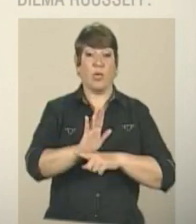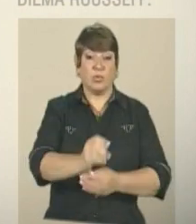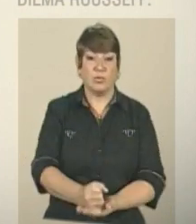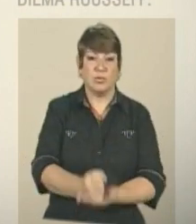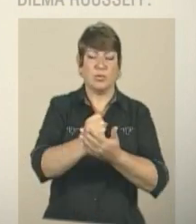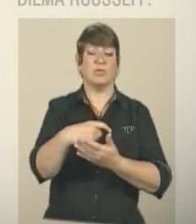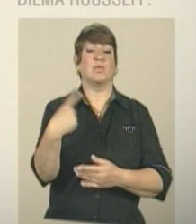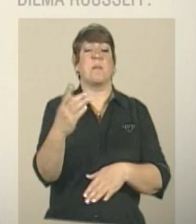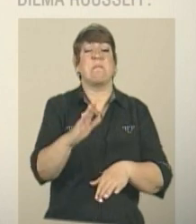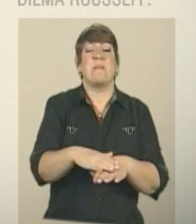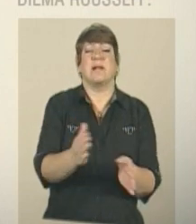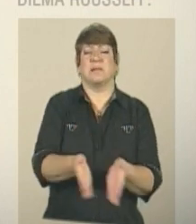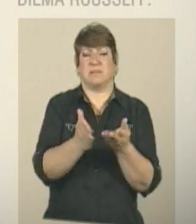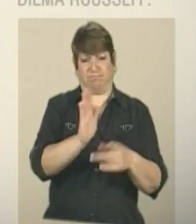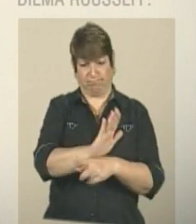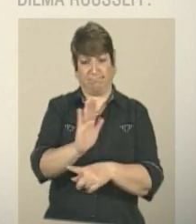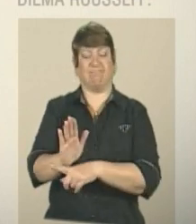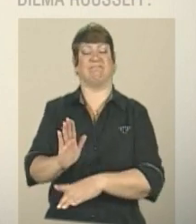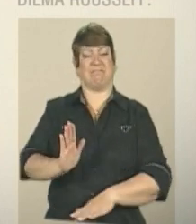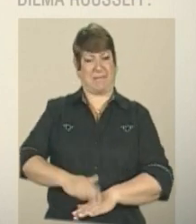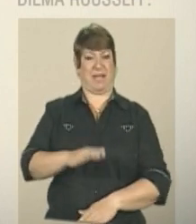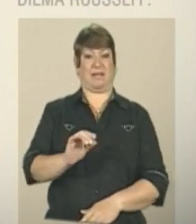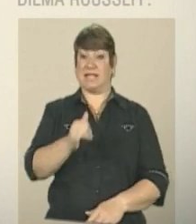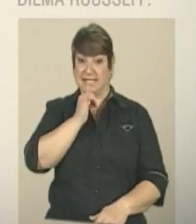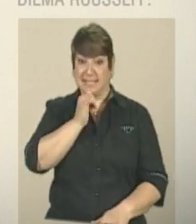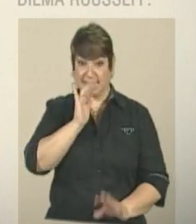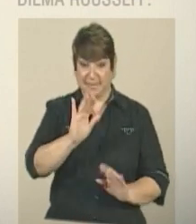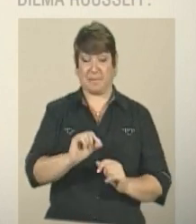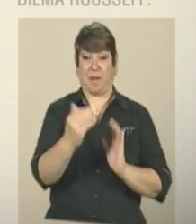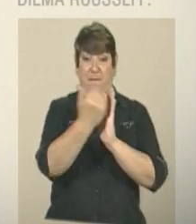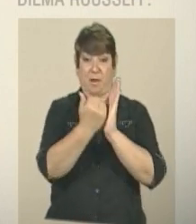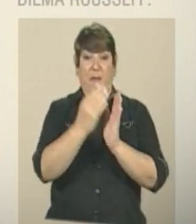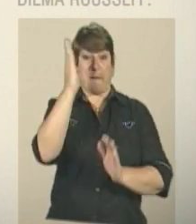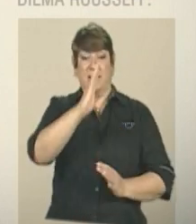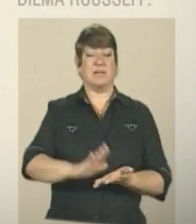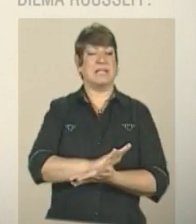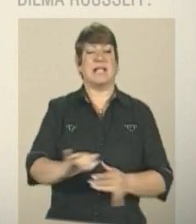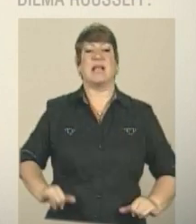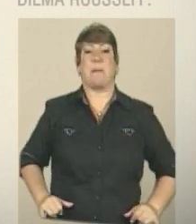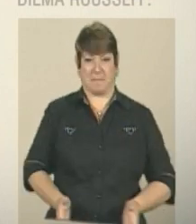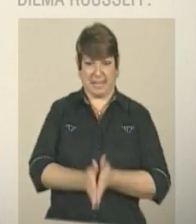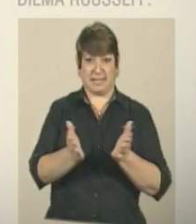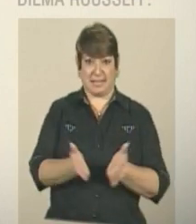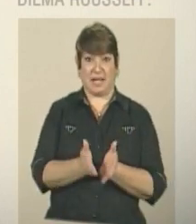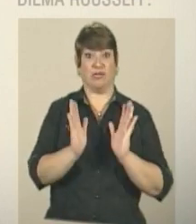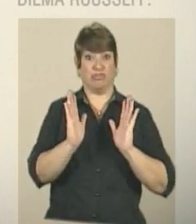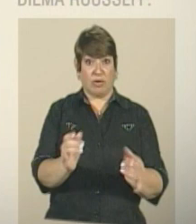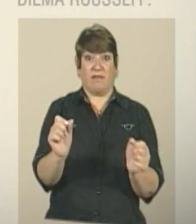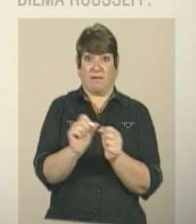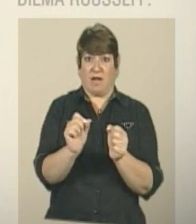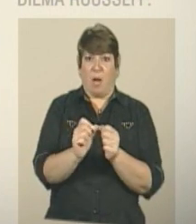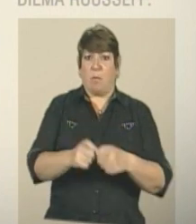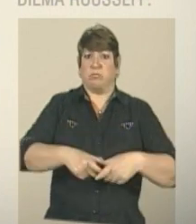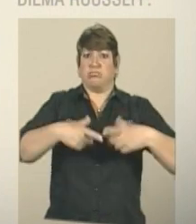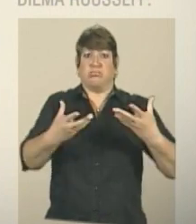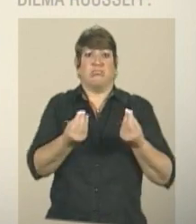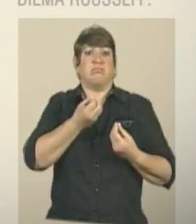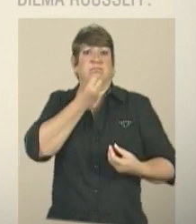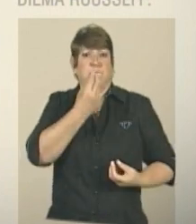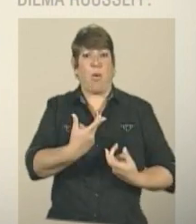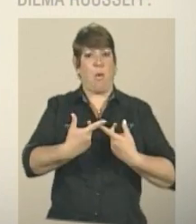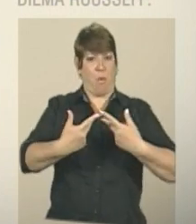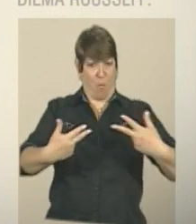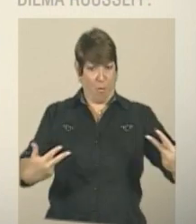aos mais necessitados. Por exemplo, o programa Brasil Sem Miséria, que já produziu grandes